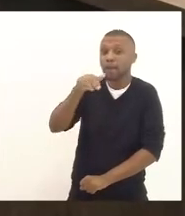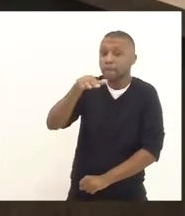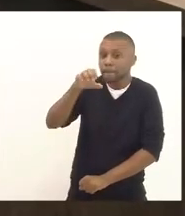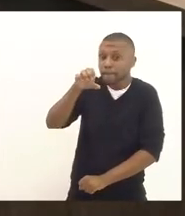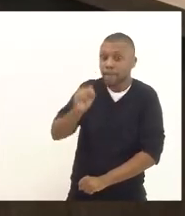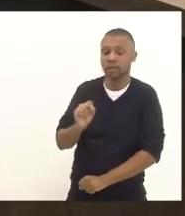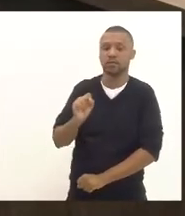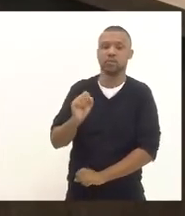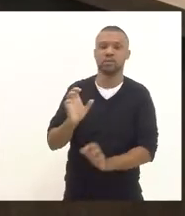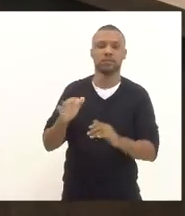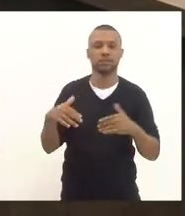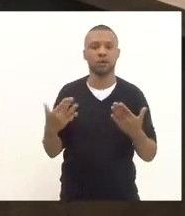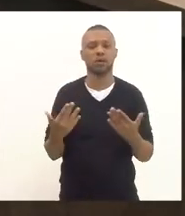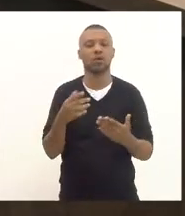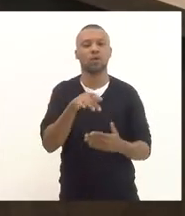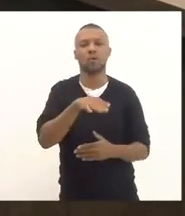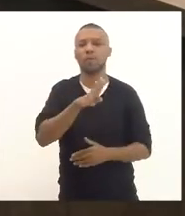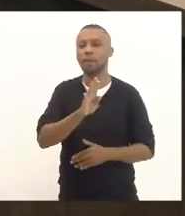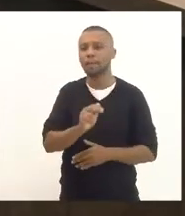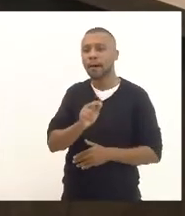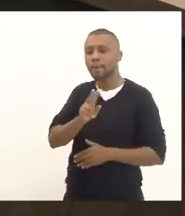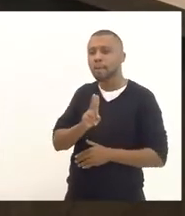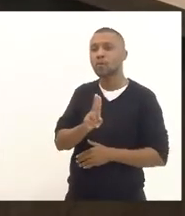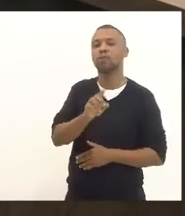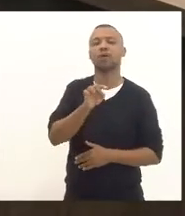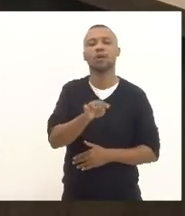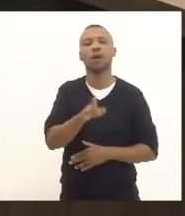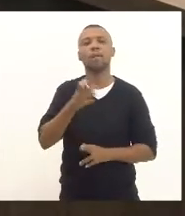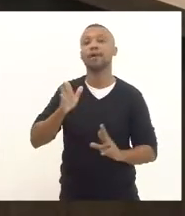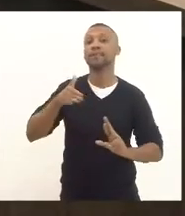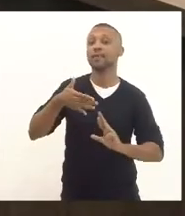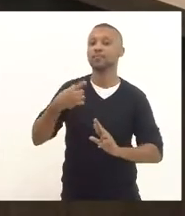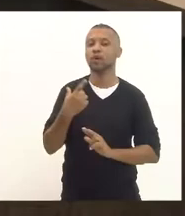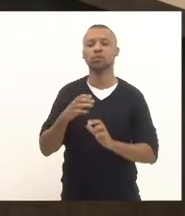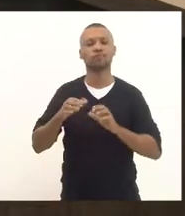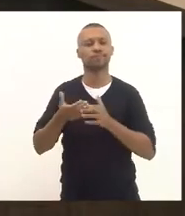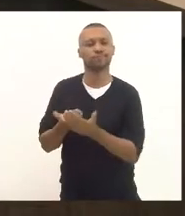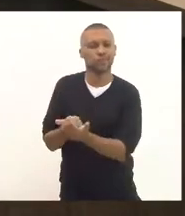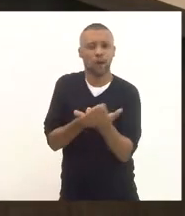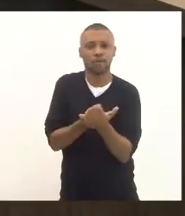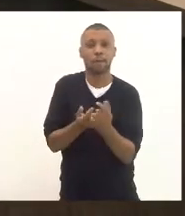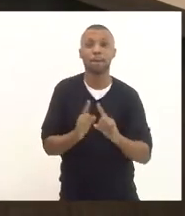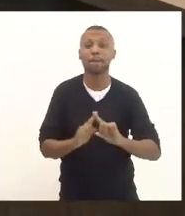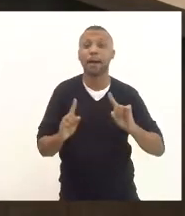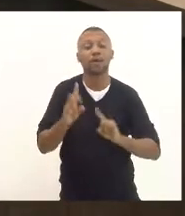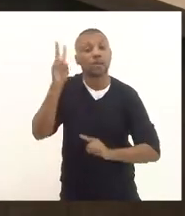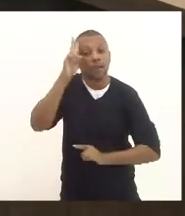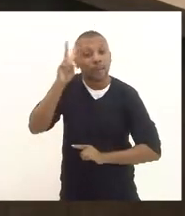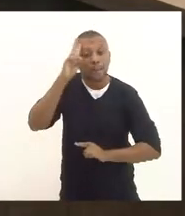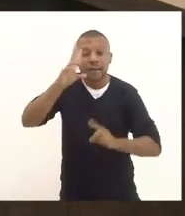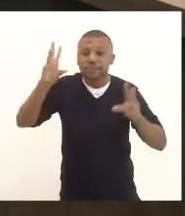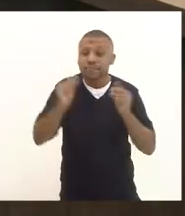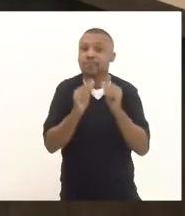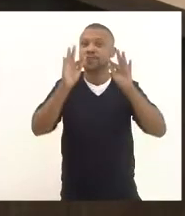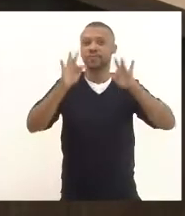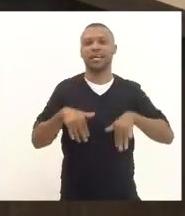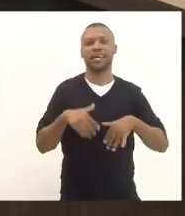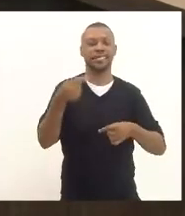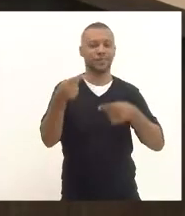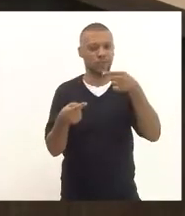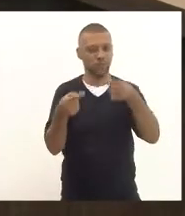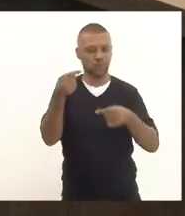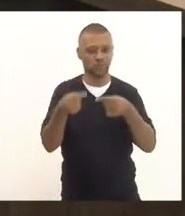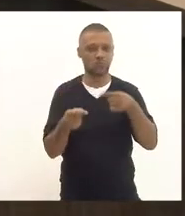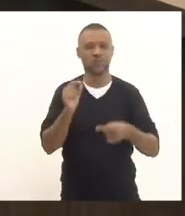tão babo é uma referência para os nossos mas gostaria de lembrar aqui para encerrar essa discussão